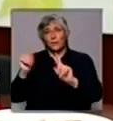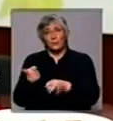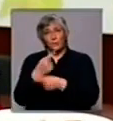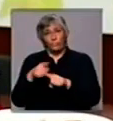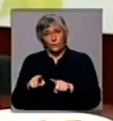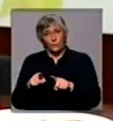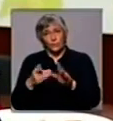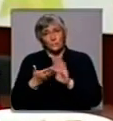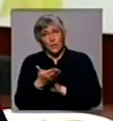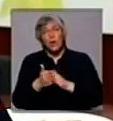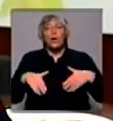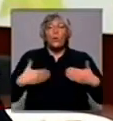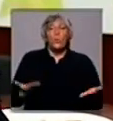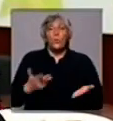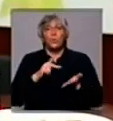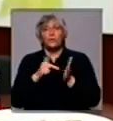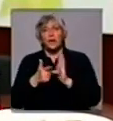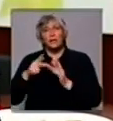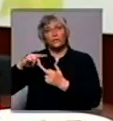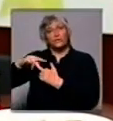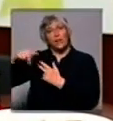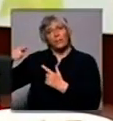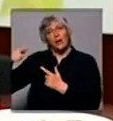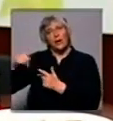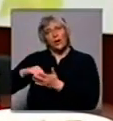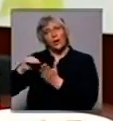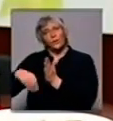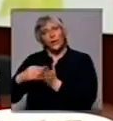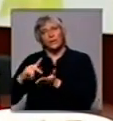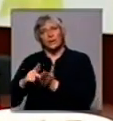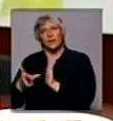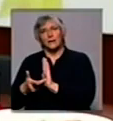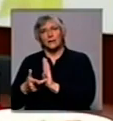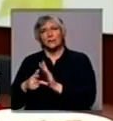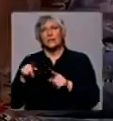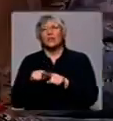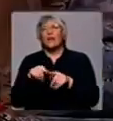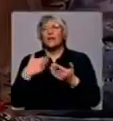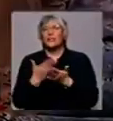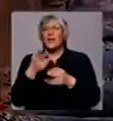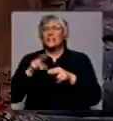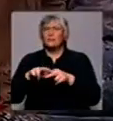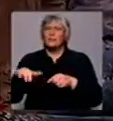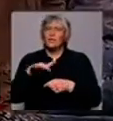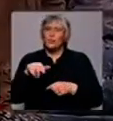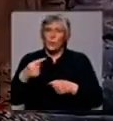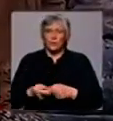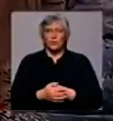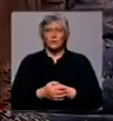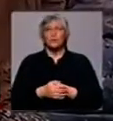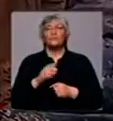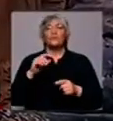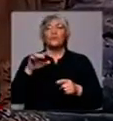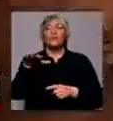ou de técnicos pelo município, tal como acontece hoje com as atividades de enriquecimento curricular. É o que já acontece em Óbidos,